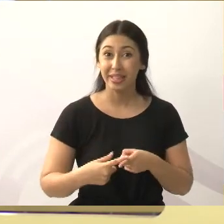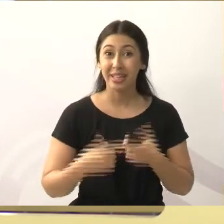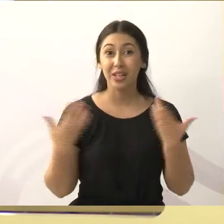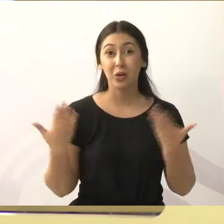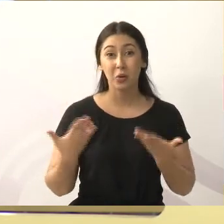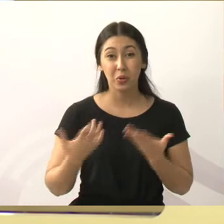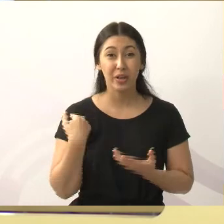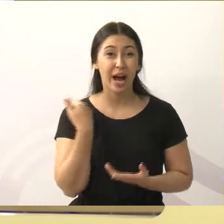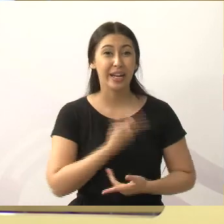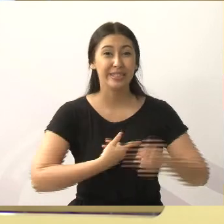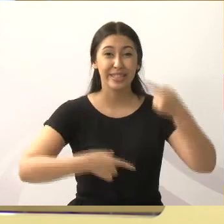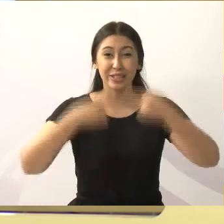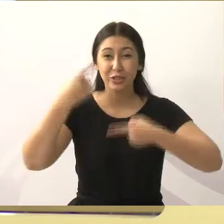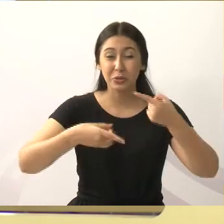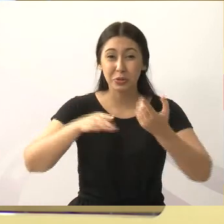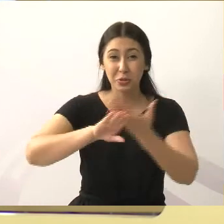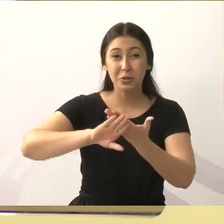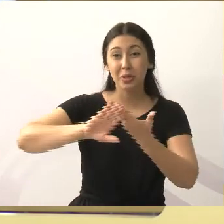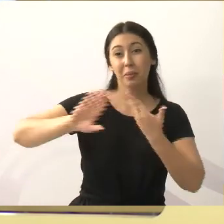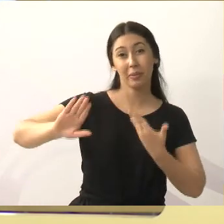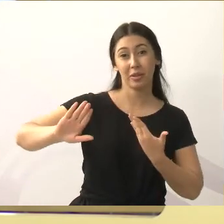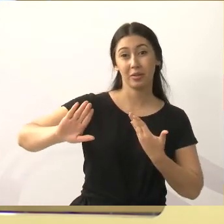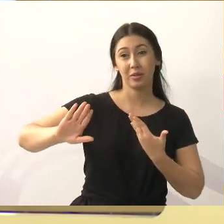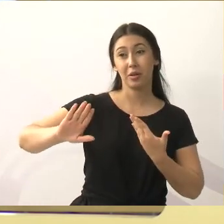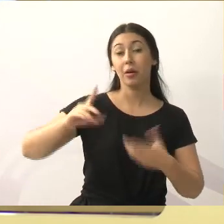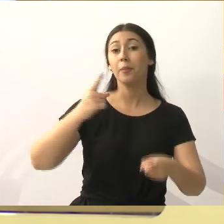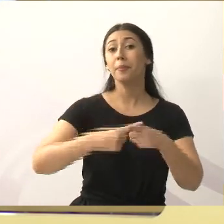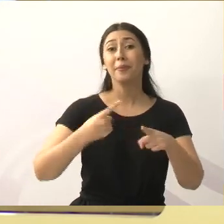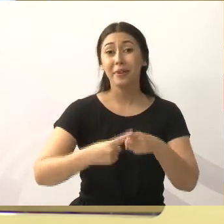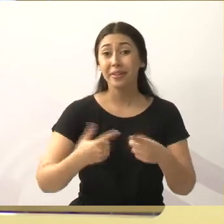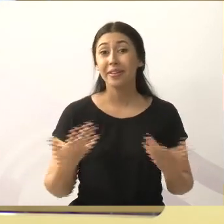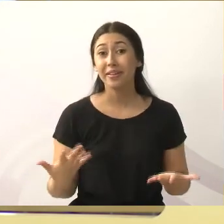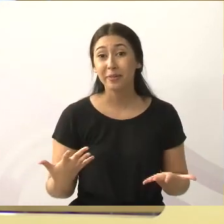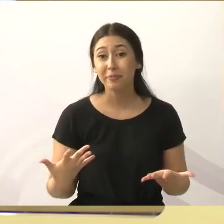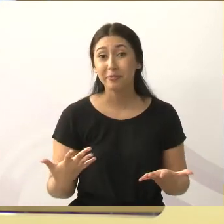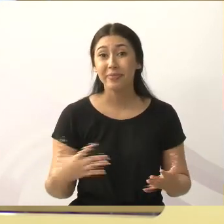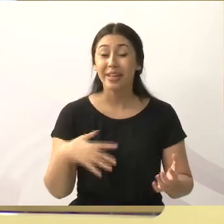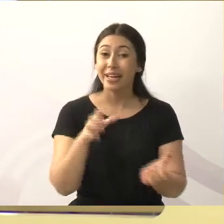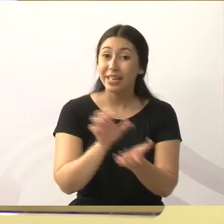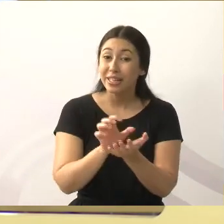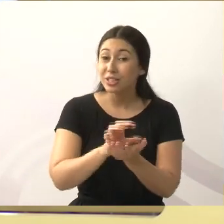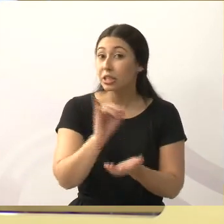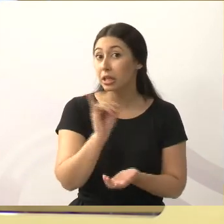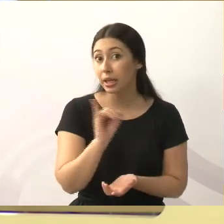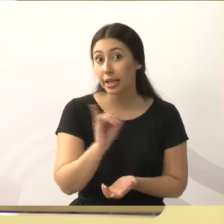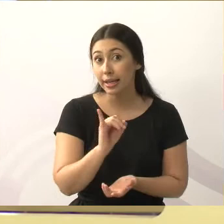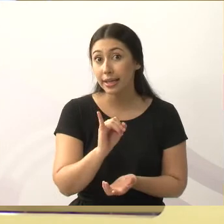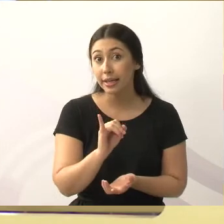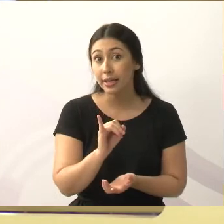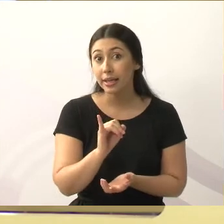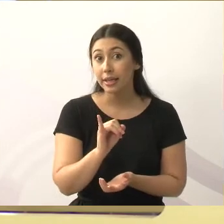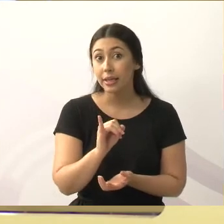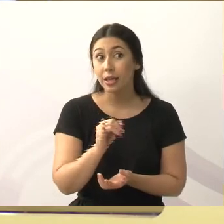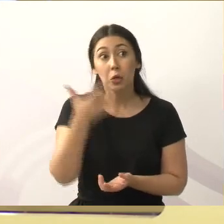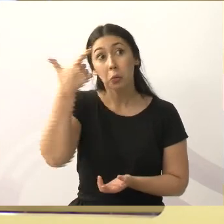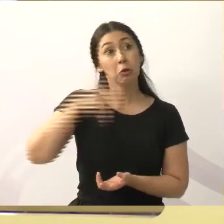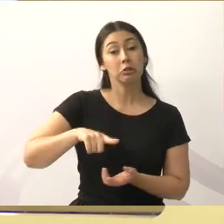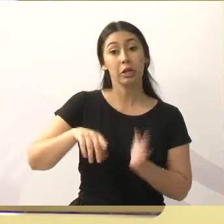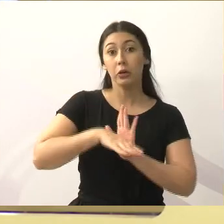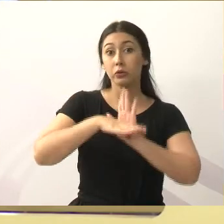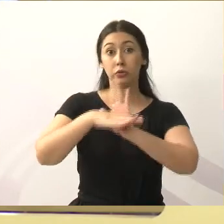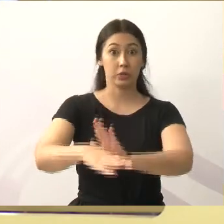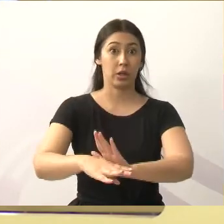discutindo aqui, e esse isolamento, é porque, infelizmente, o município, o Estado, não tem condições de atender todos